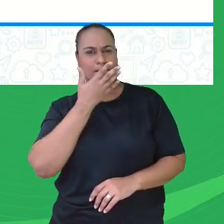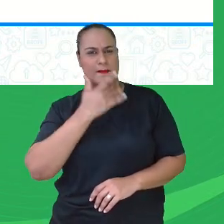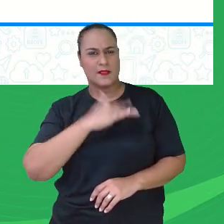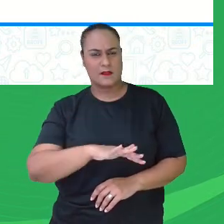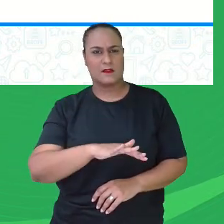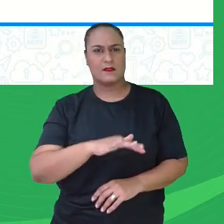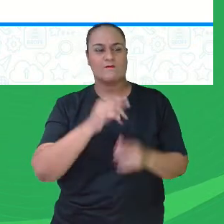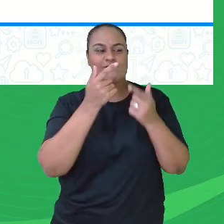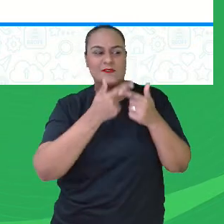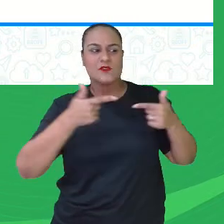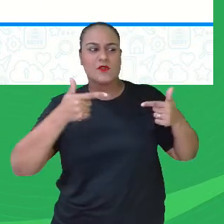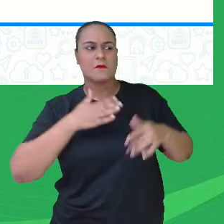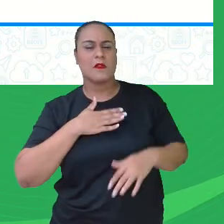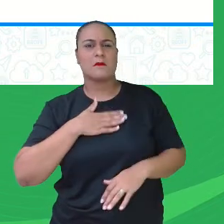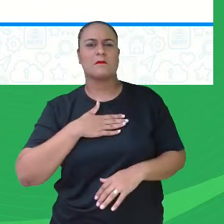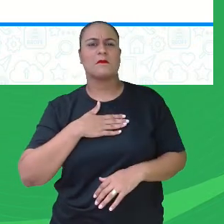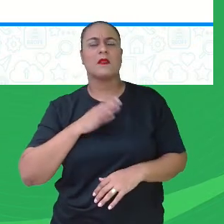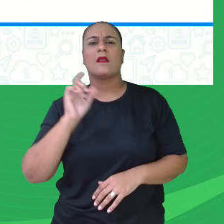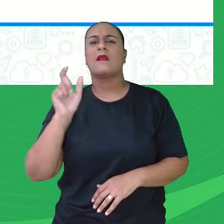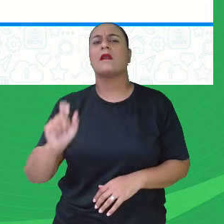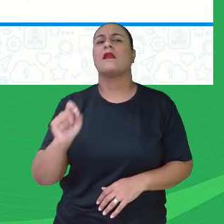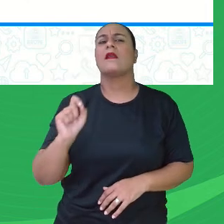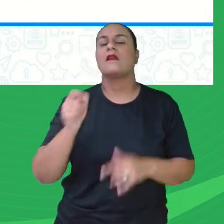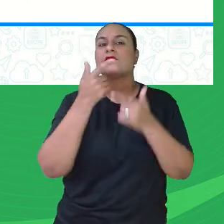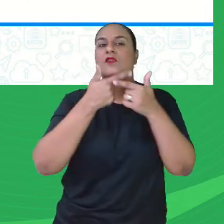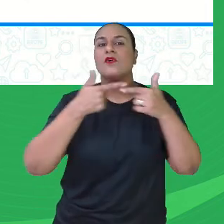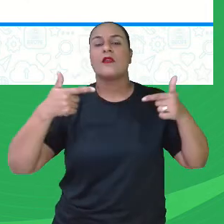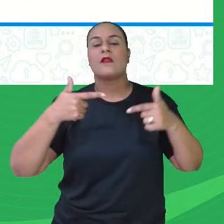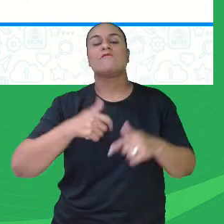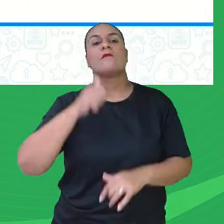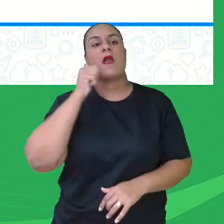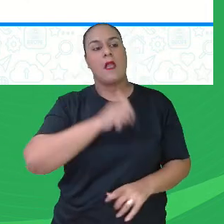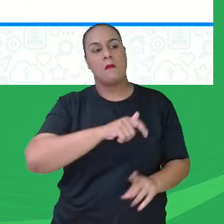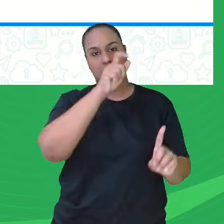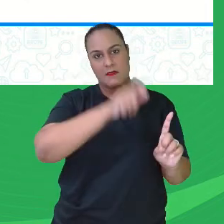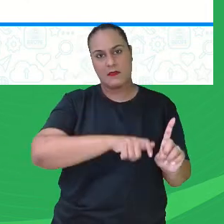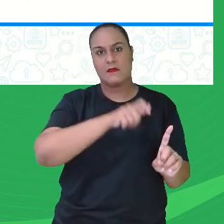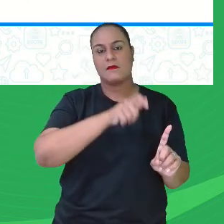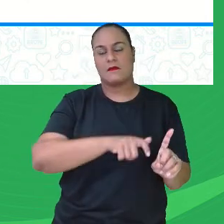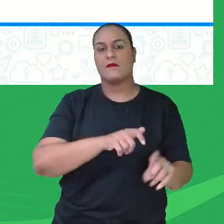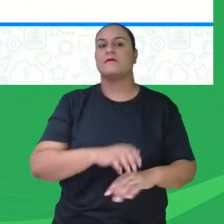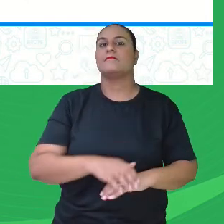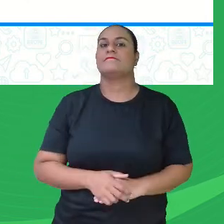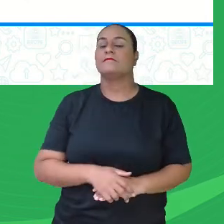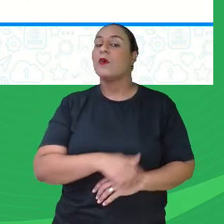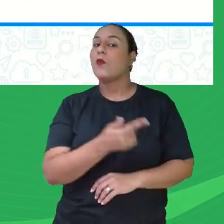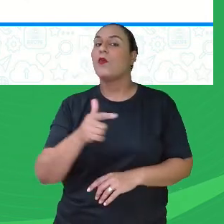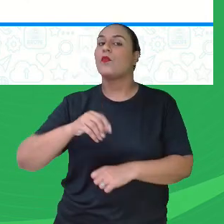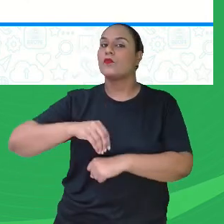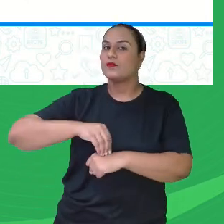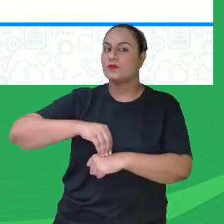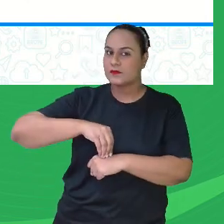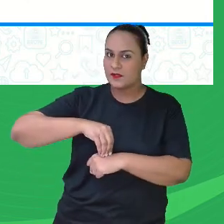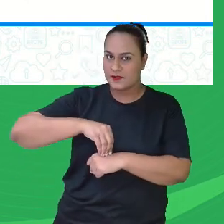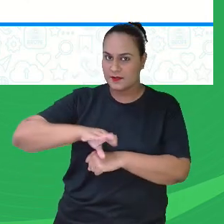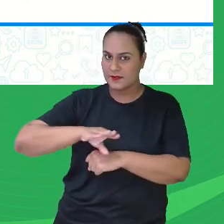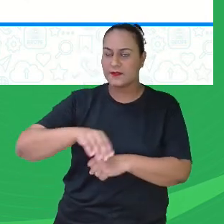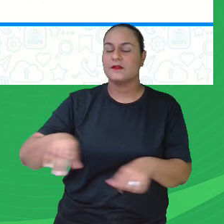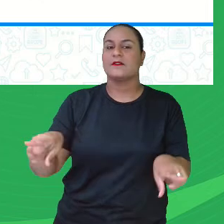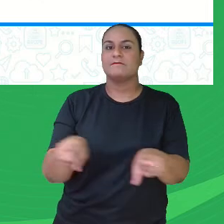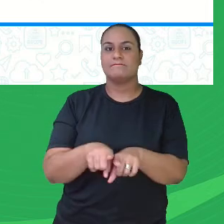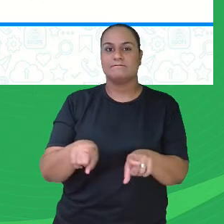Ela, aquela. Então, a pessoa está sempre aí repetindo novamente. Outra dica que a gente vai chegar aí